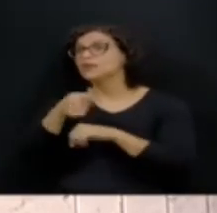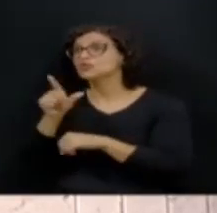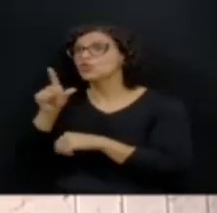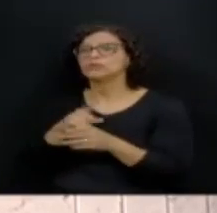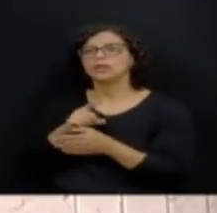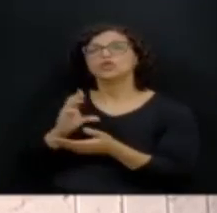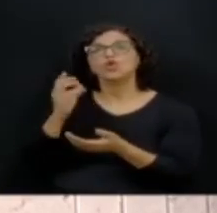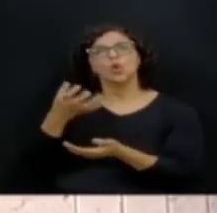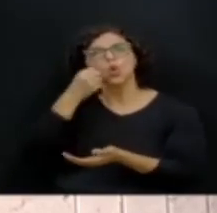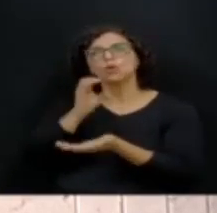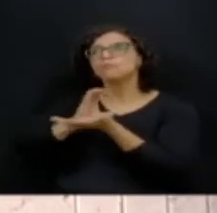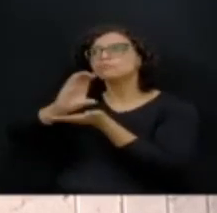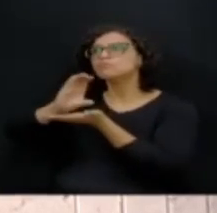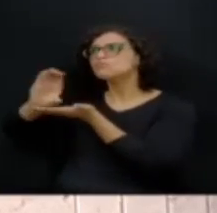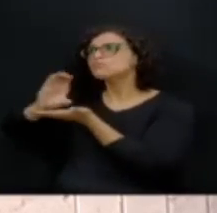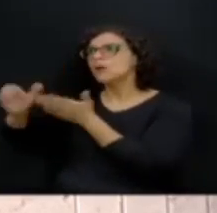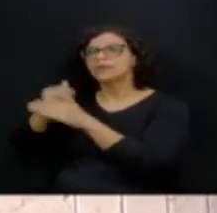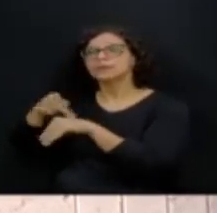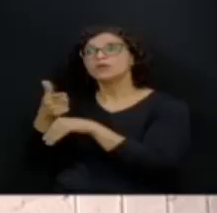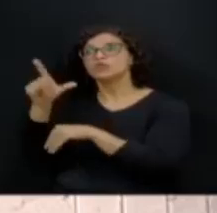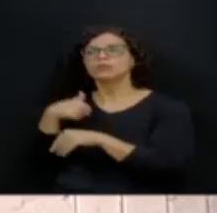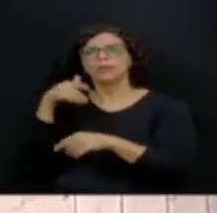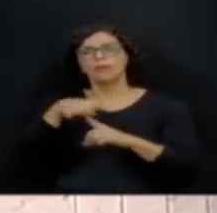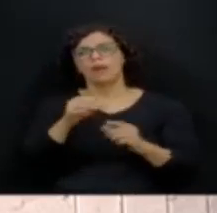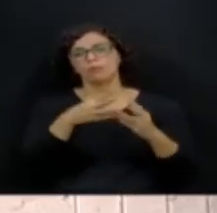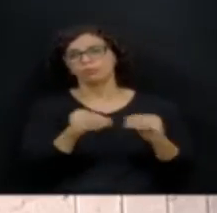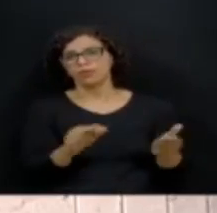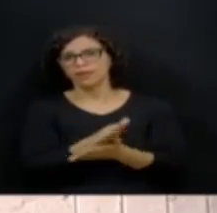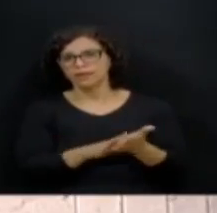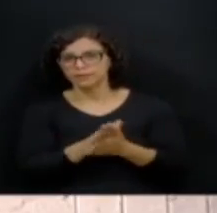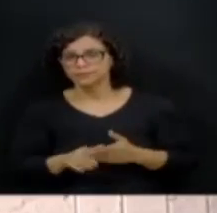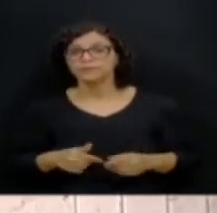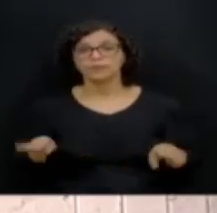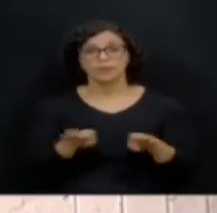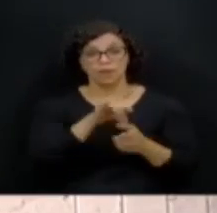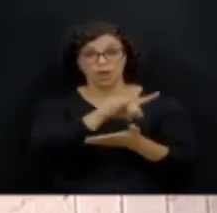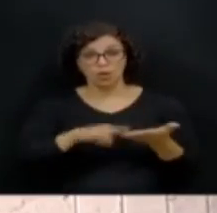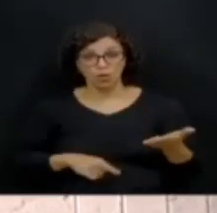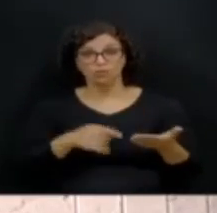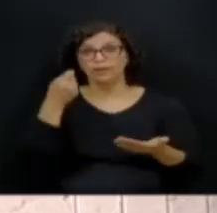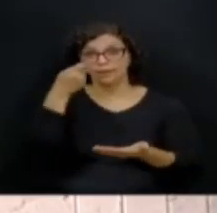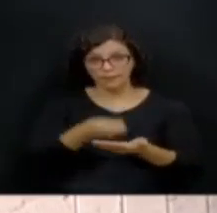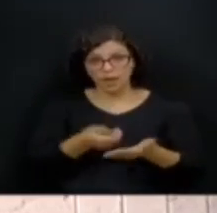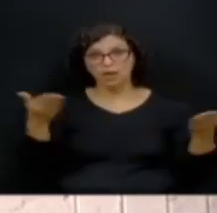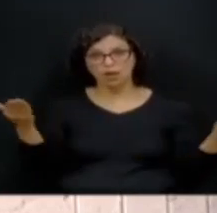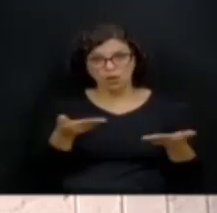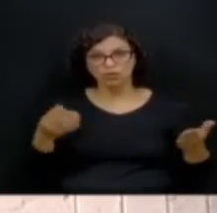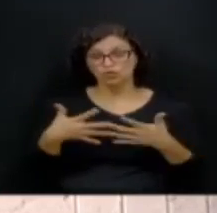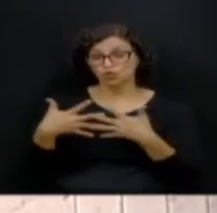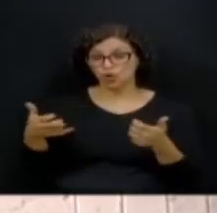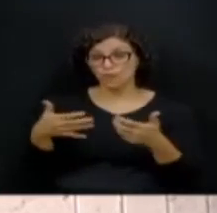sangue paranaense e muito menos compromisso com o Estado do Paraná. A tarifa já levantada aqui, hoje